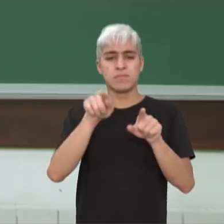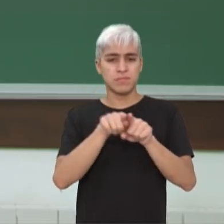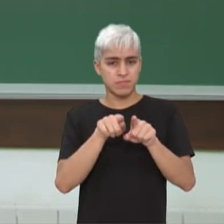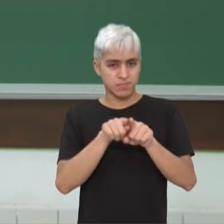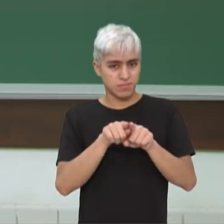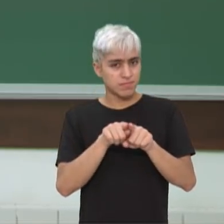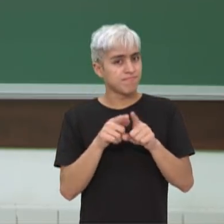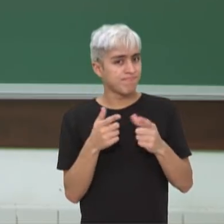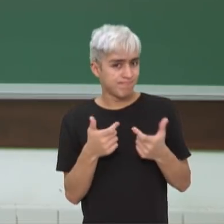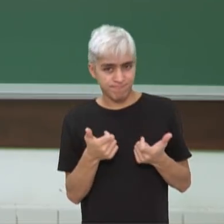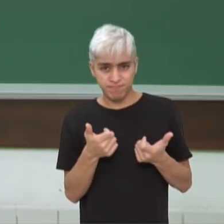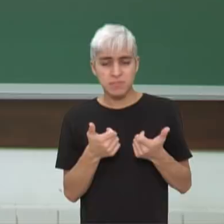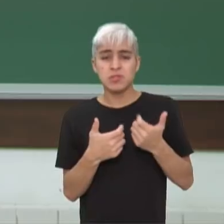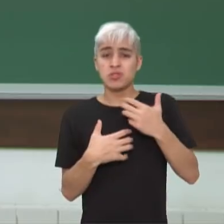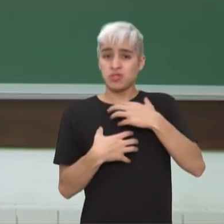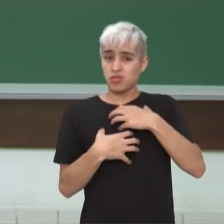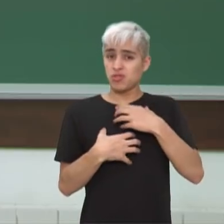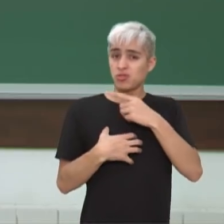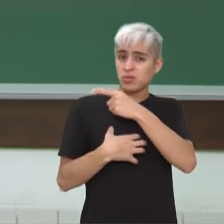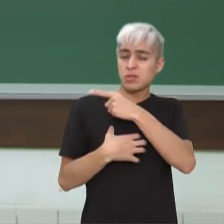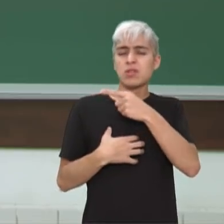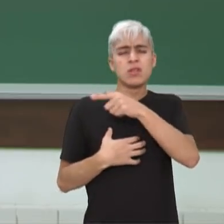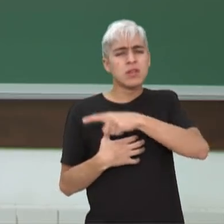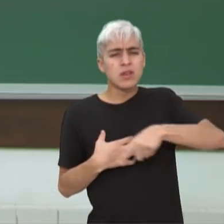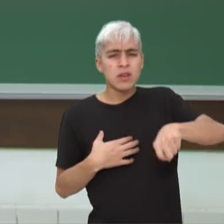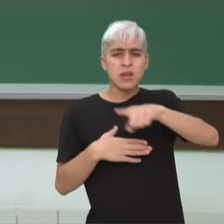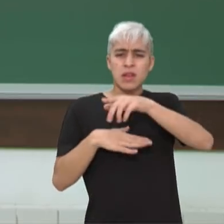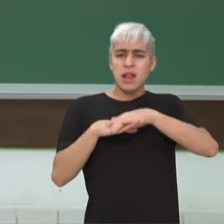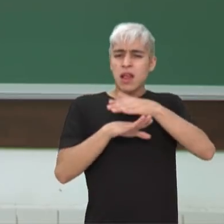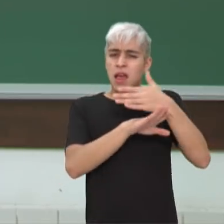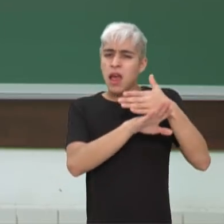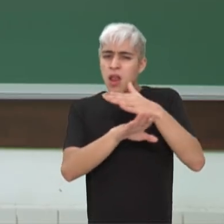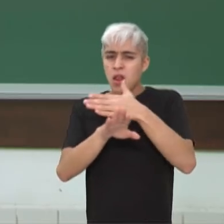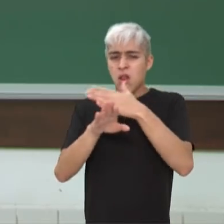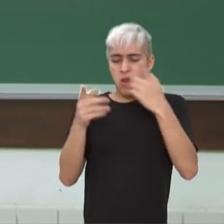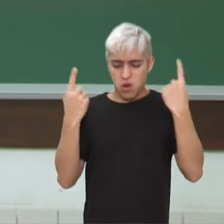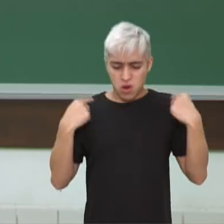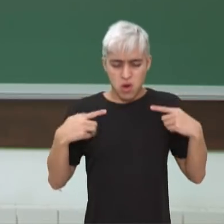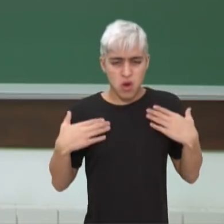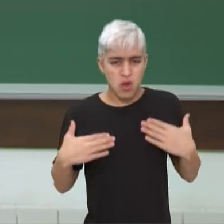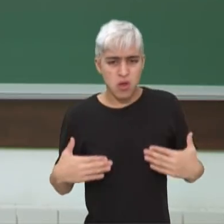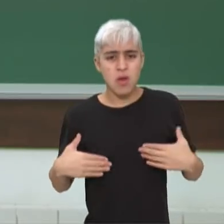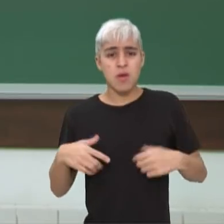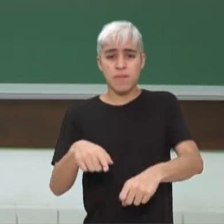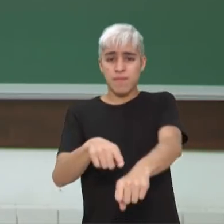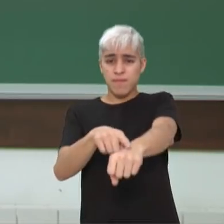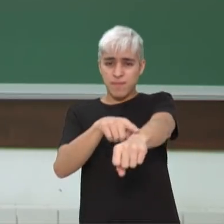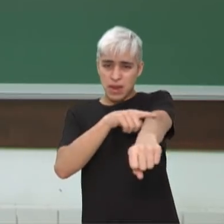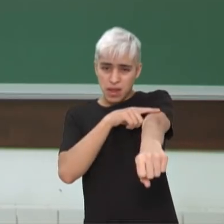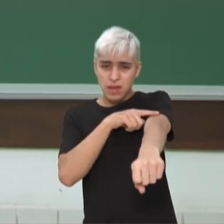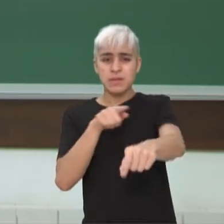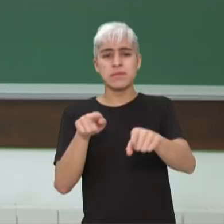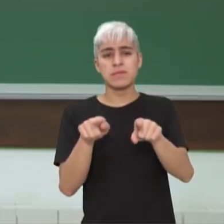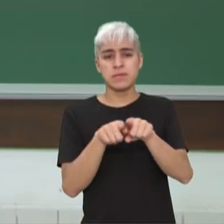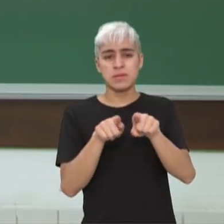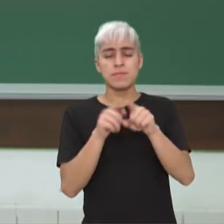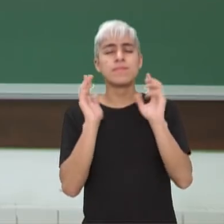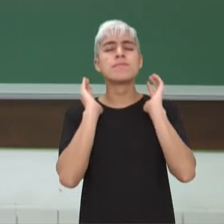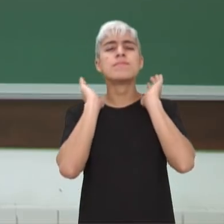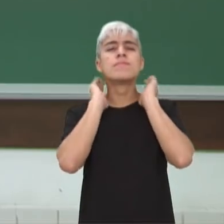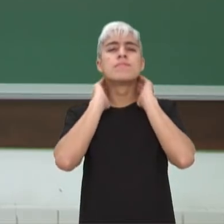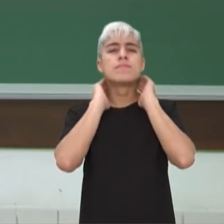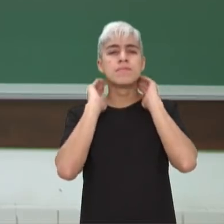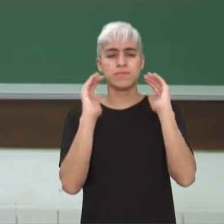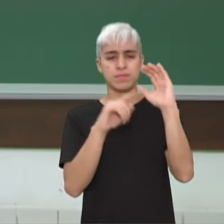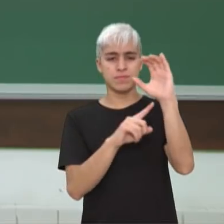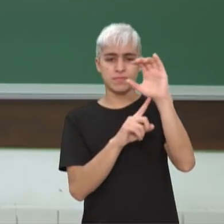Tudo bem? Essa é uma forma de você estar trabalhando aí com os exercícios de alongamento para os seus braços e também aqui para a parte cervical, parte do